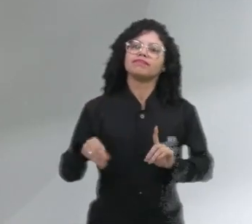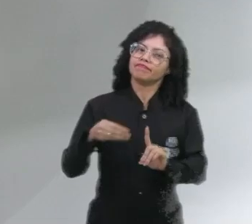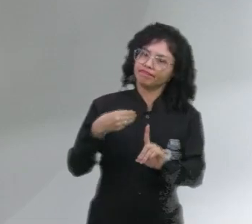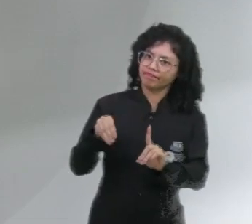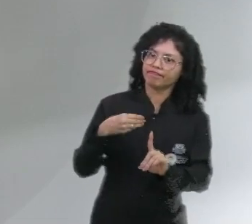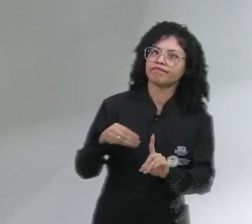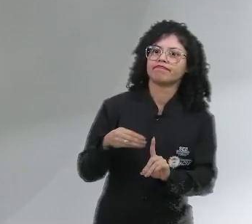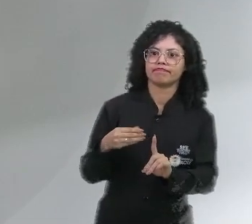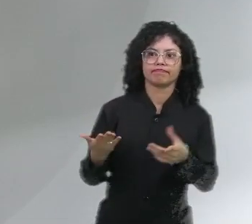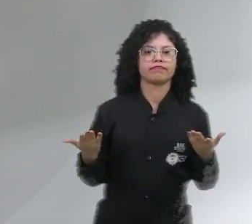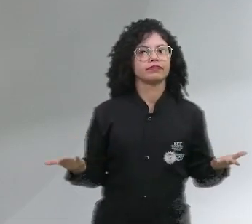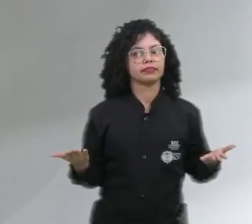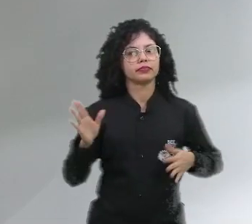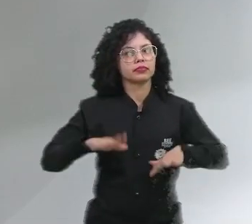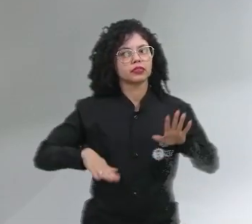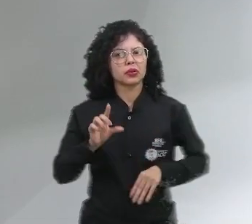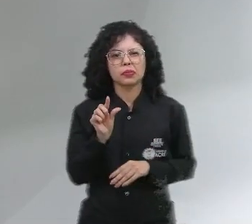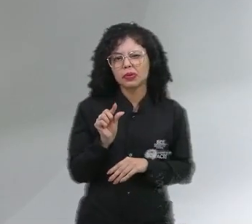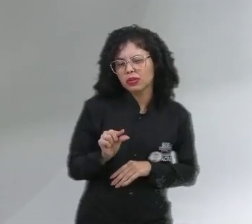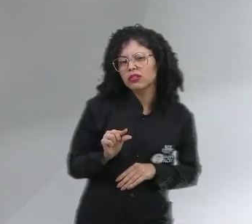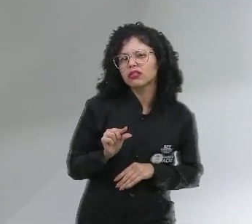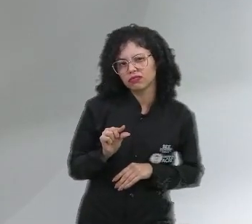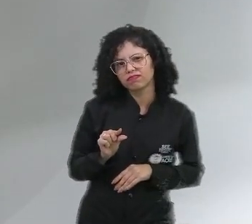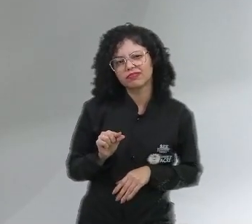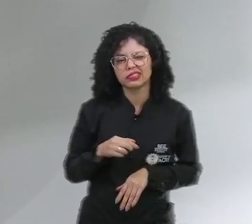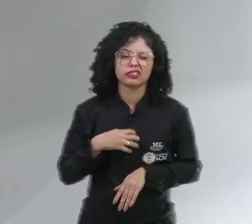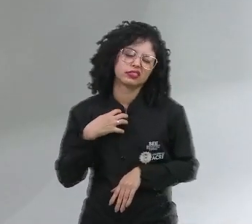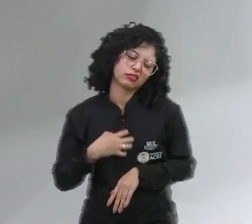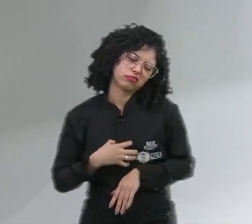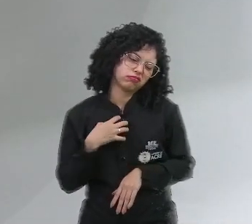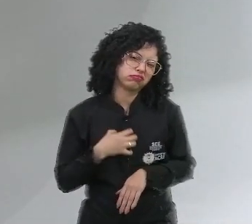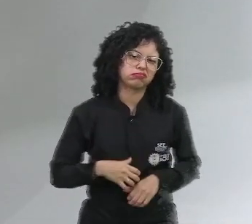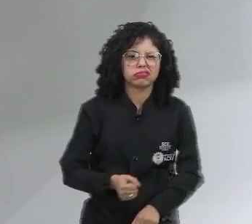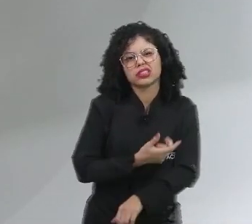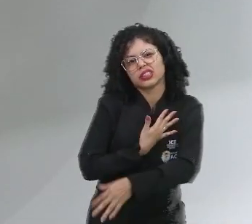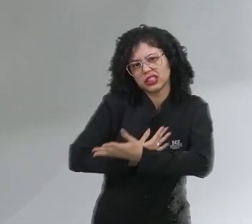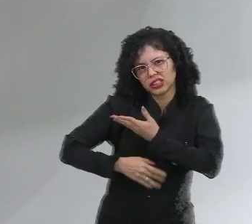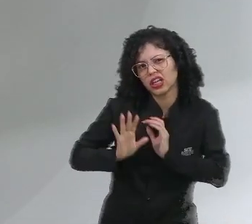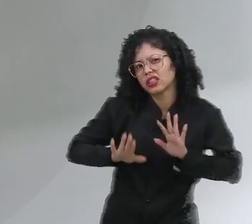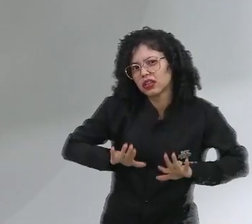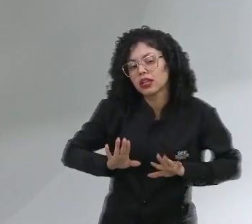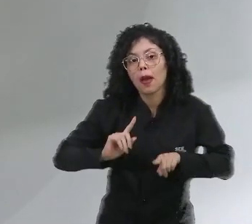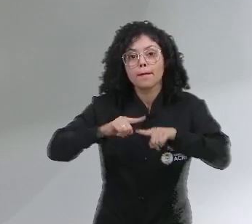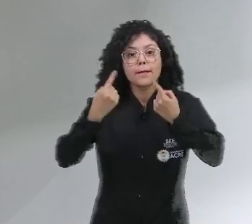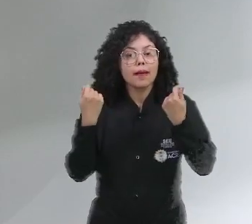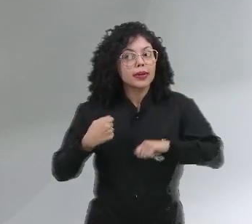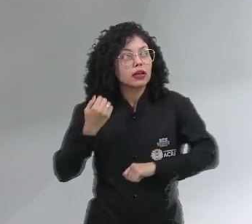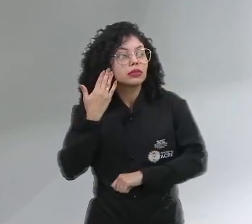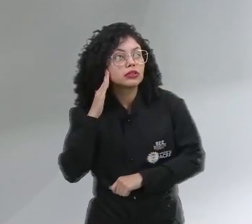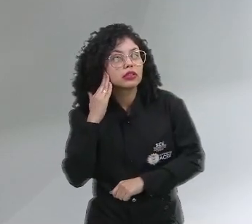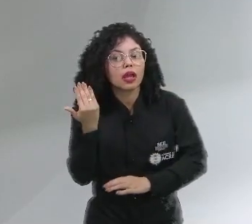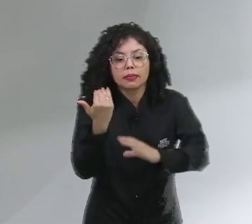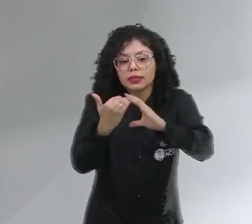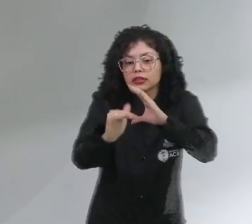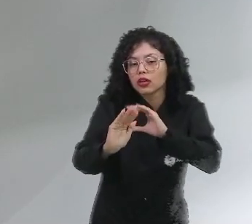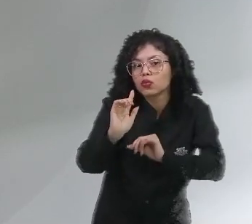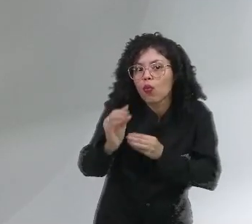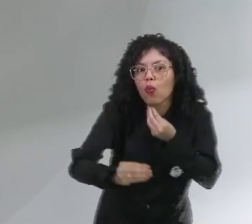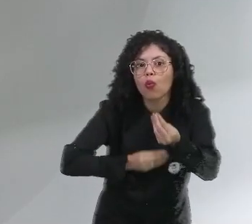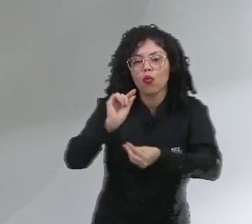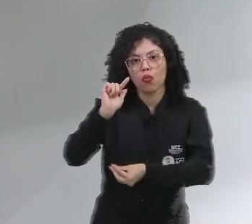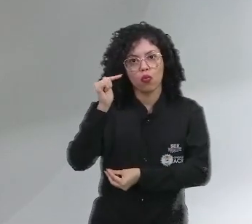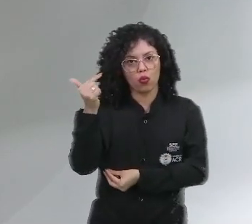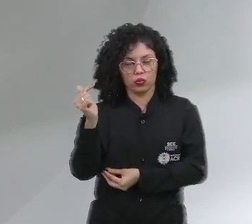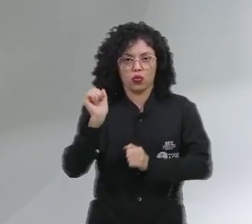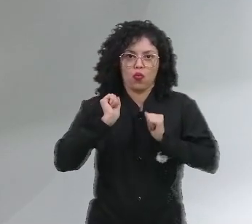gente fica um pouco mais frágil, né? Então, é entender isso e como essa mensagem pode chegar no outro. Eu